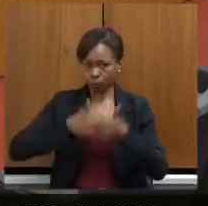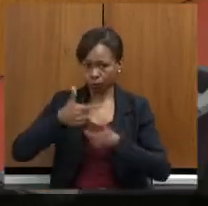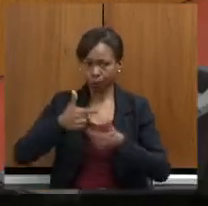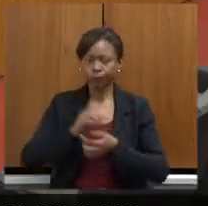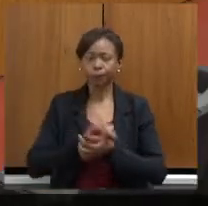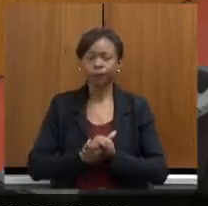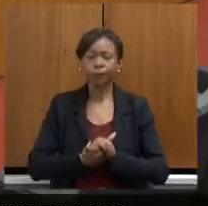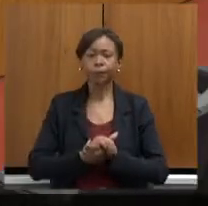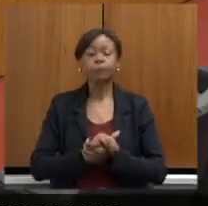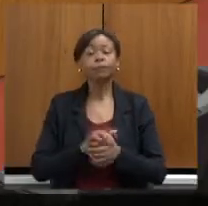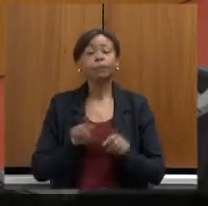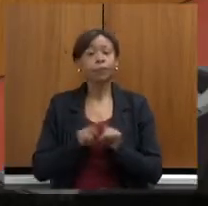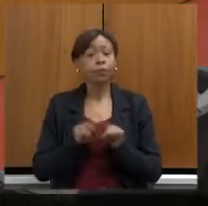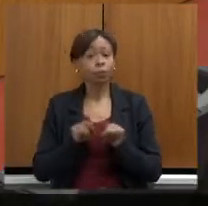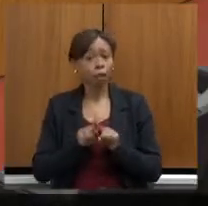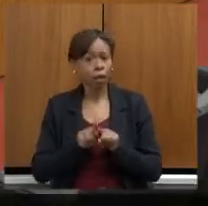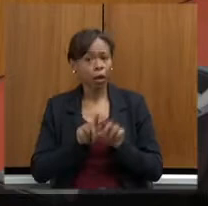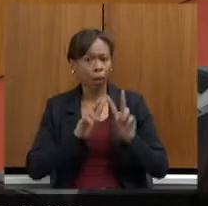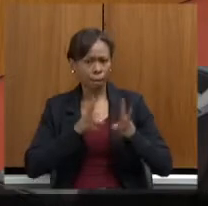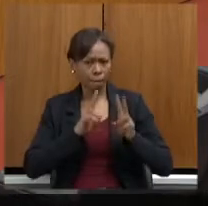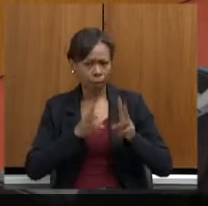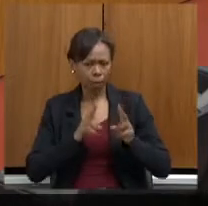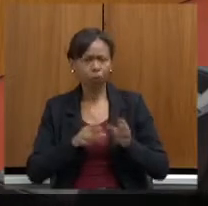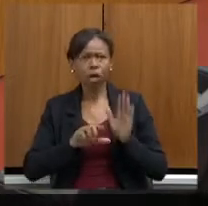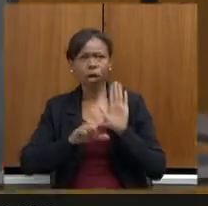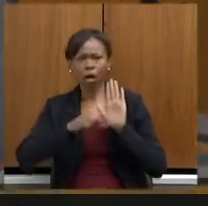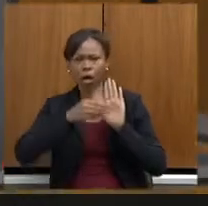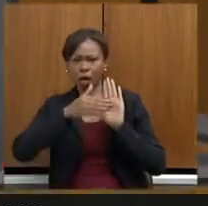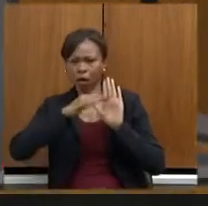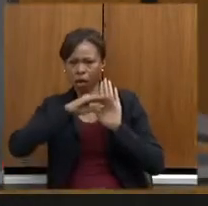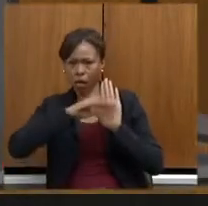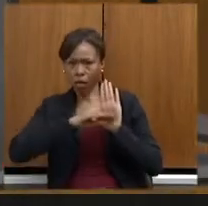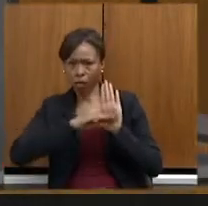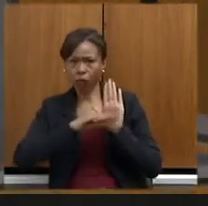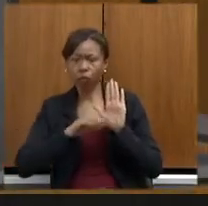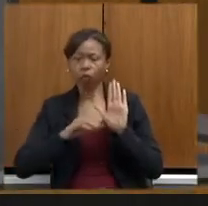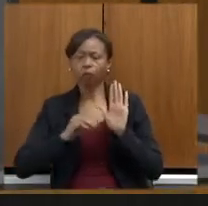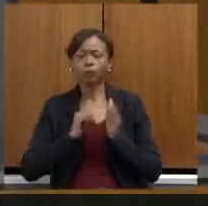e ainda sobre o mês a mesma cláusula 1